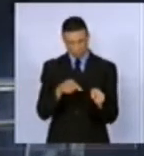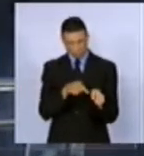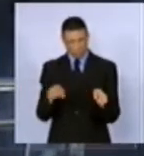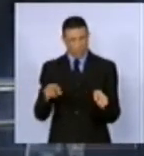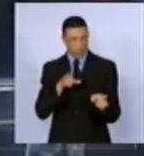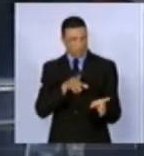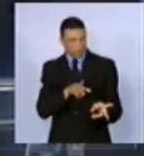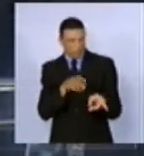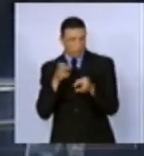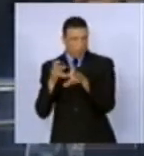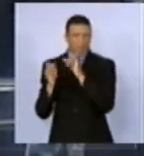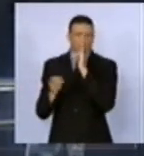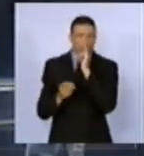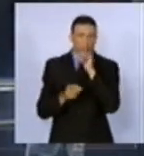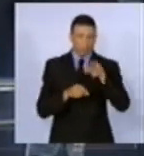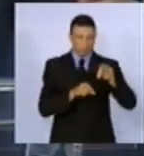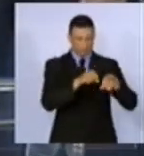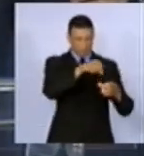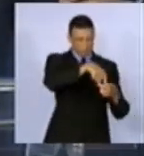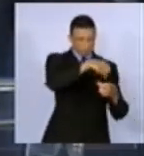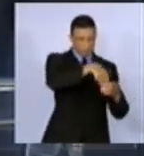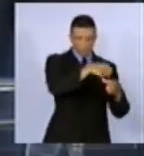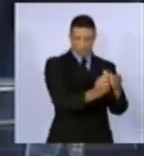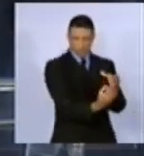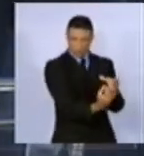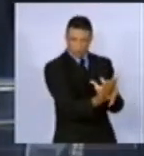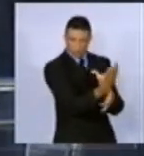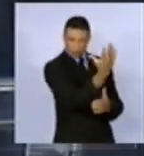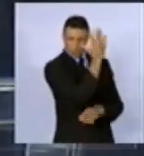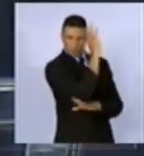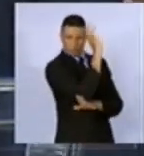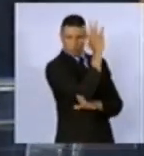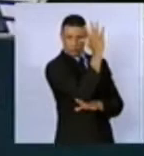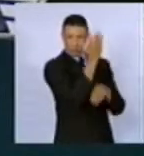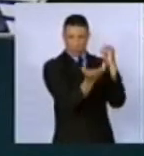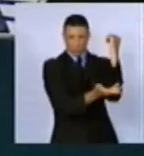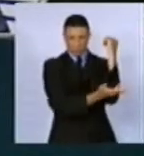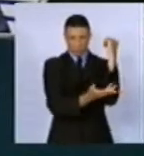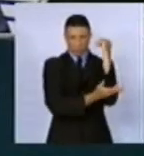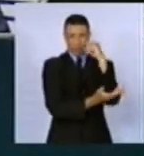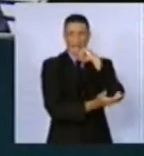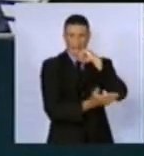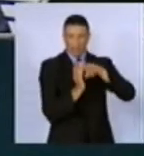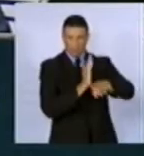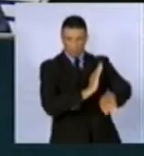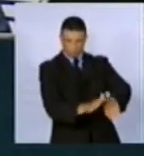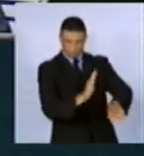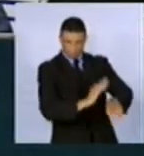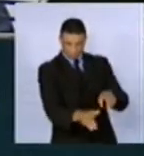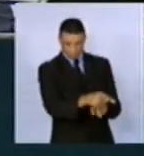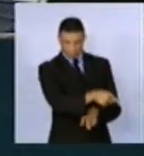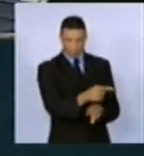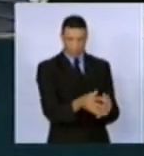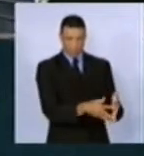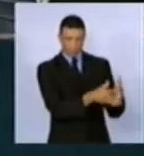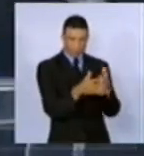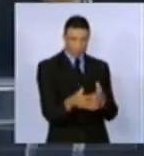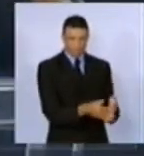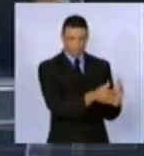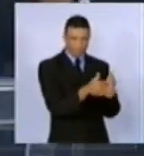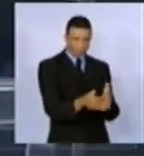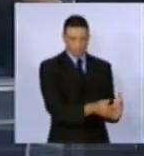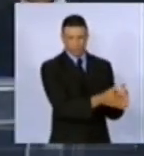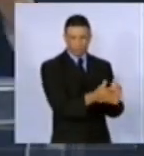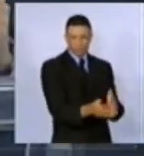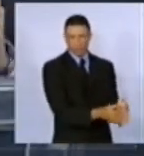ela foi sendo colhida já com a prática mecanismos e tem aquele mas até 2010 a gente